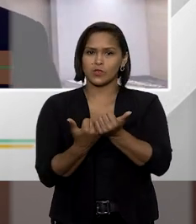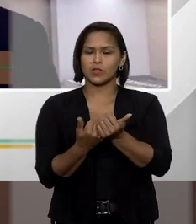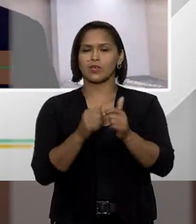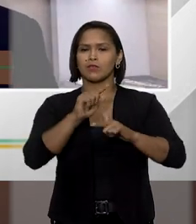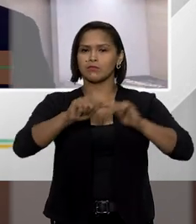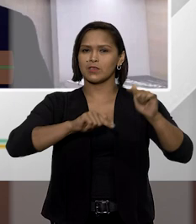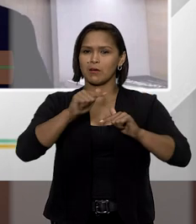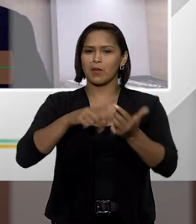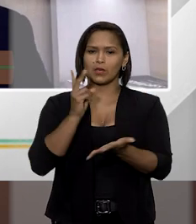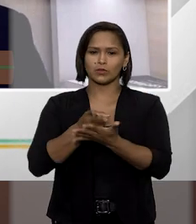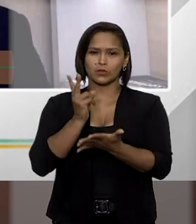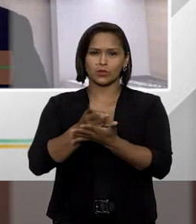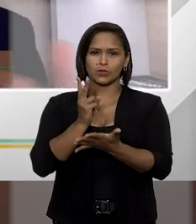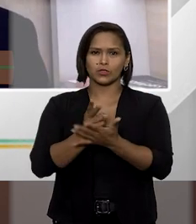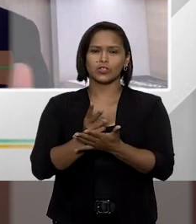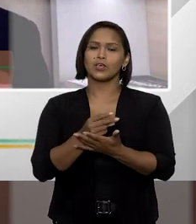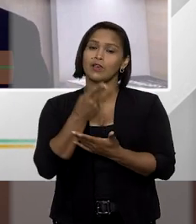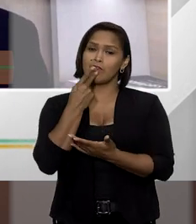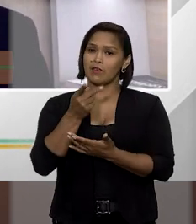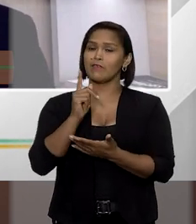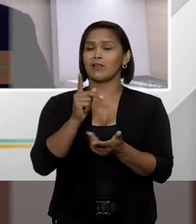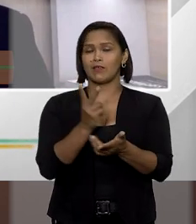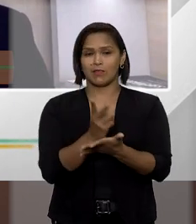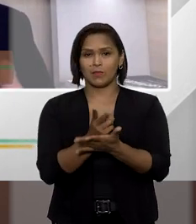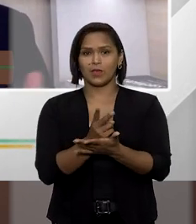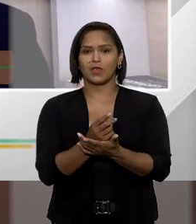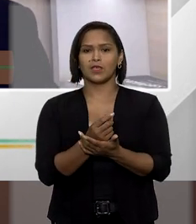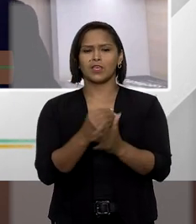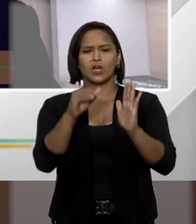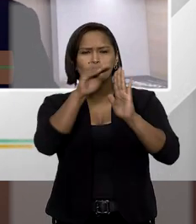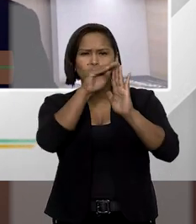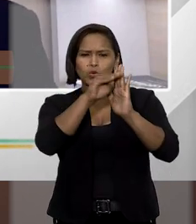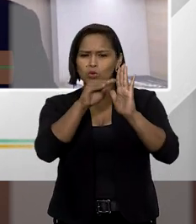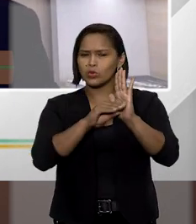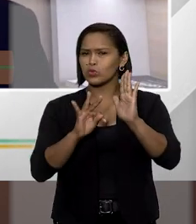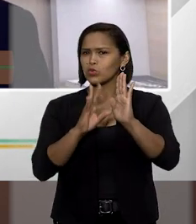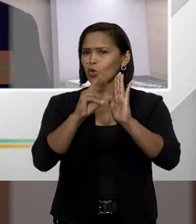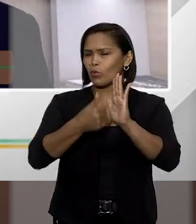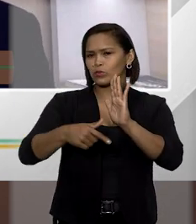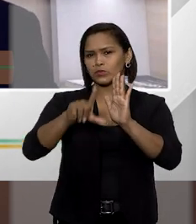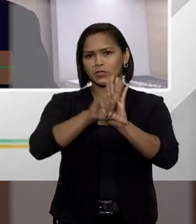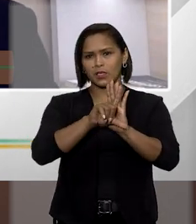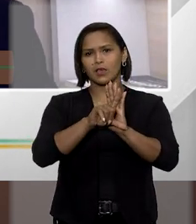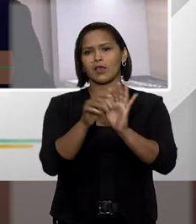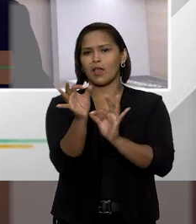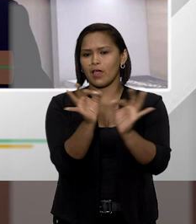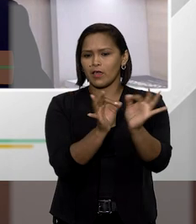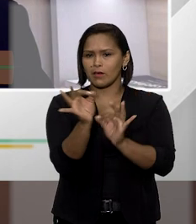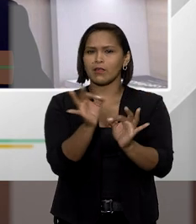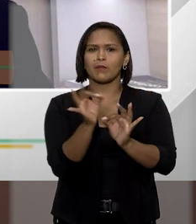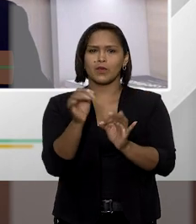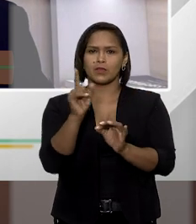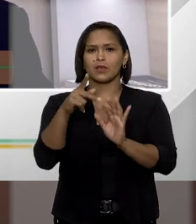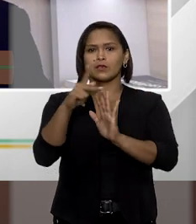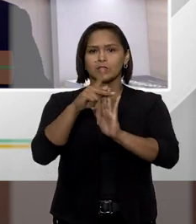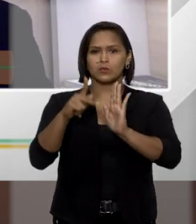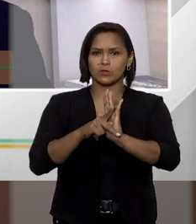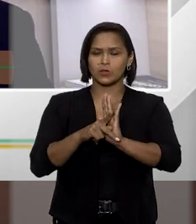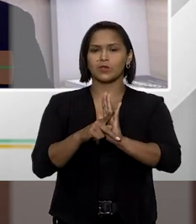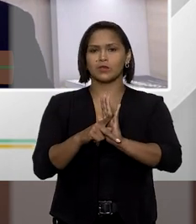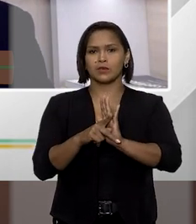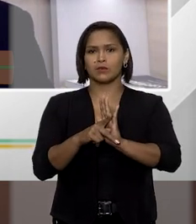tem atividades permanentes, inclusive a gente vai falar isso mais à frente, que cumpre os requisitos legais e regulamentares de um programa